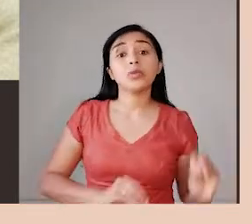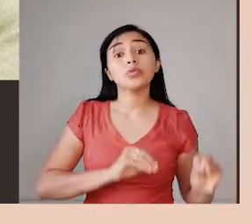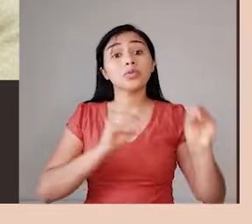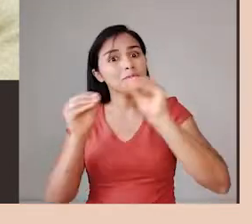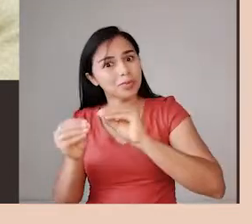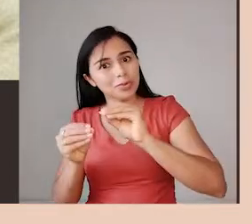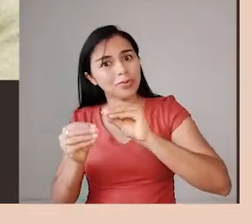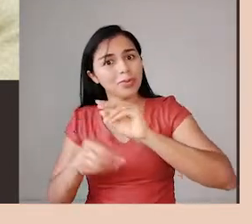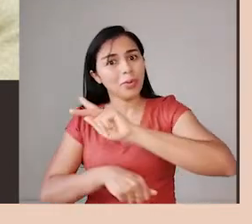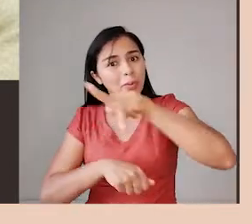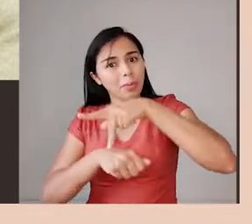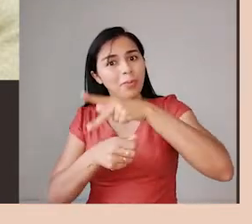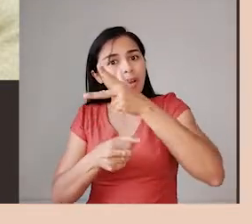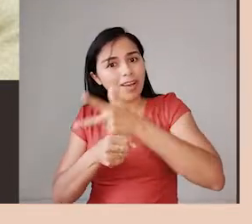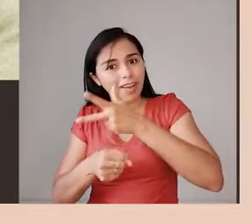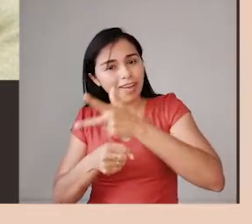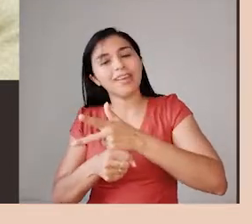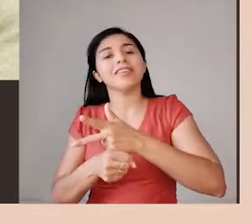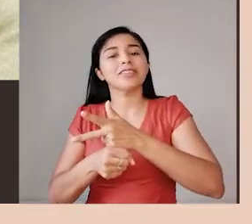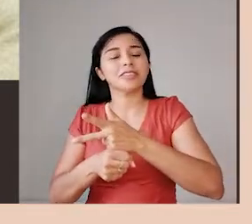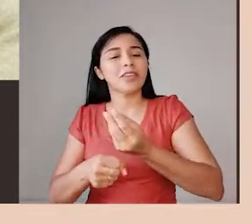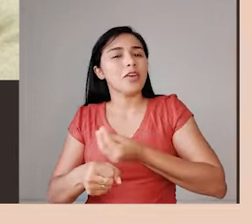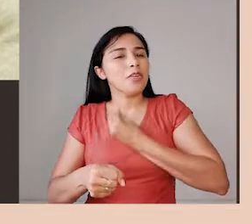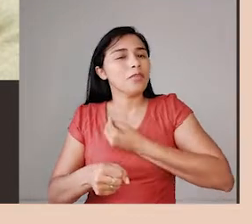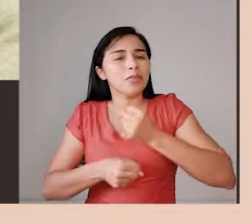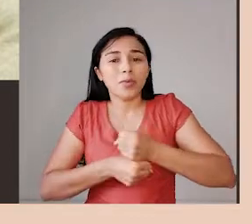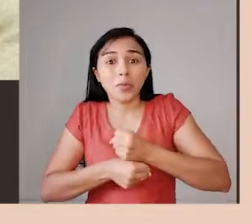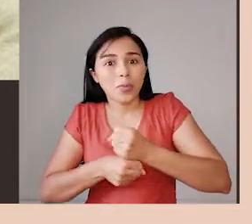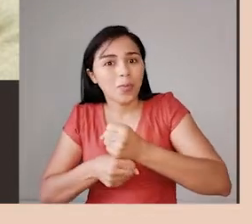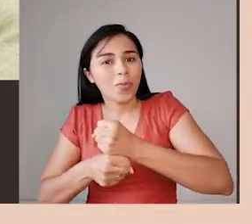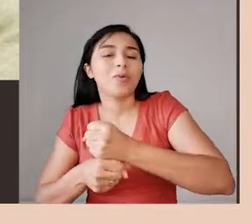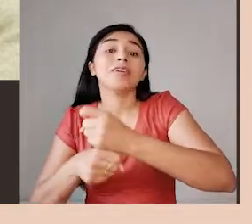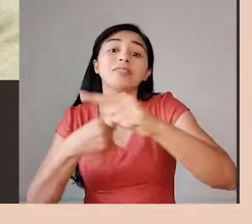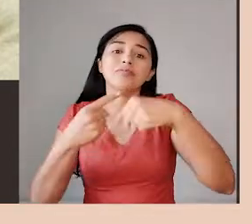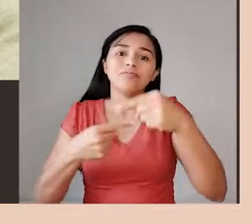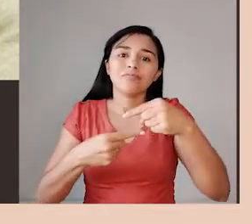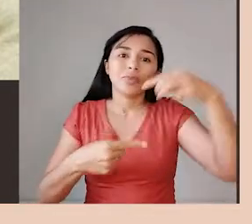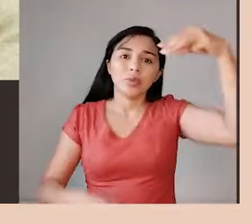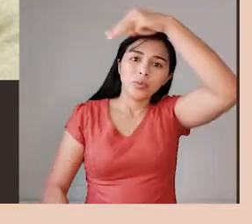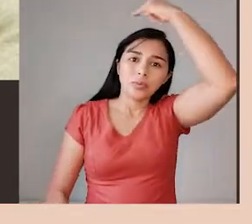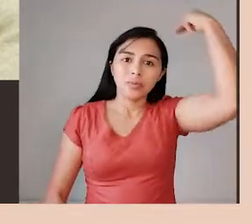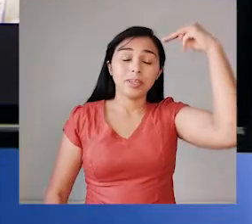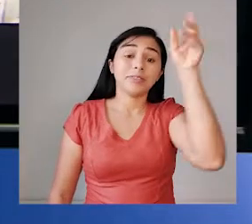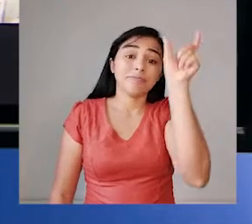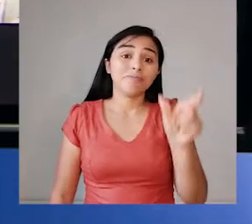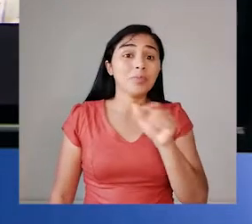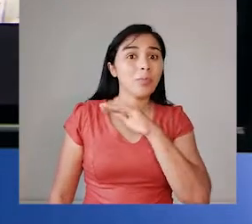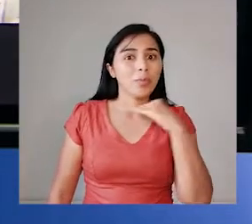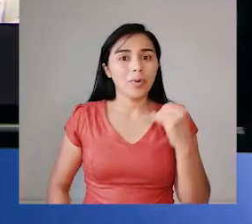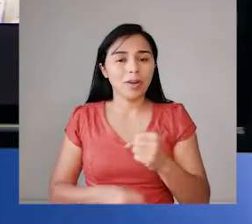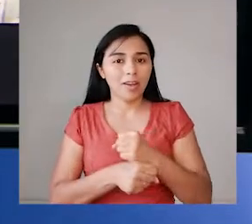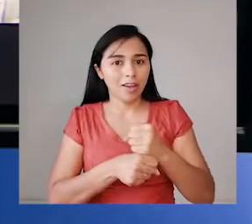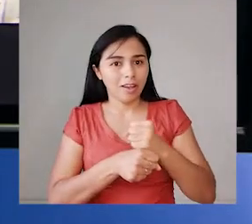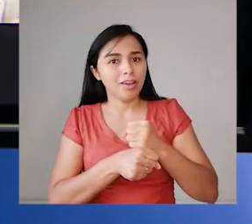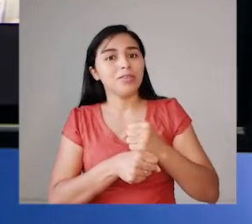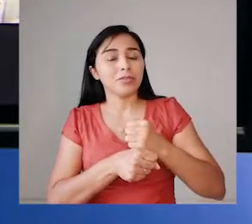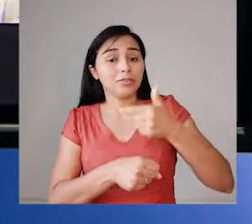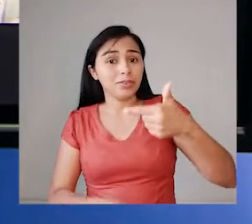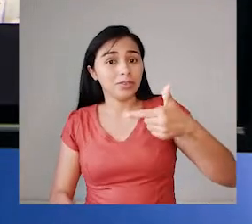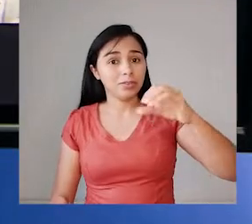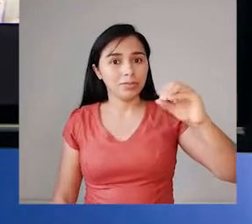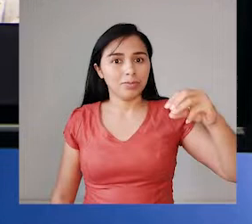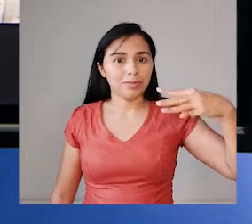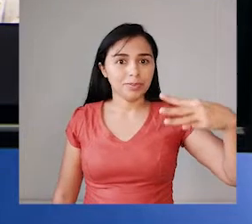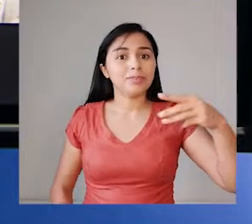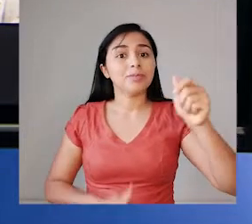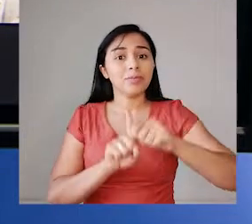boa parte da sua vida na Guatemala e morreu no México em fevereiro de 2003. Ele é muito